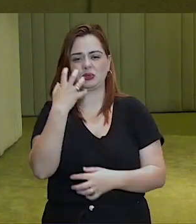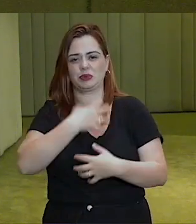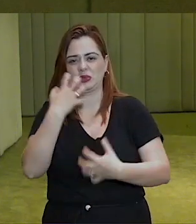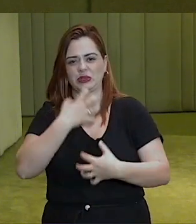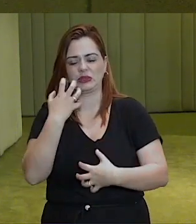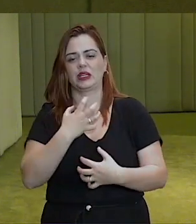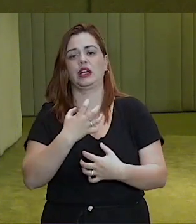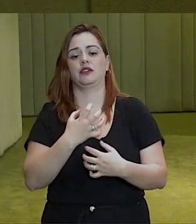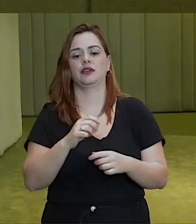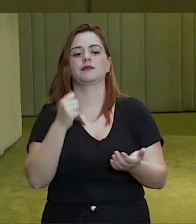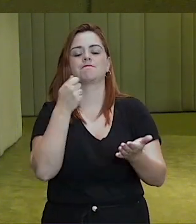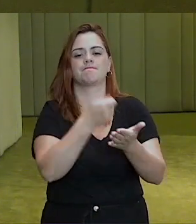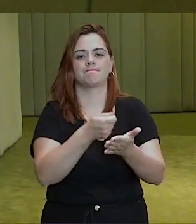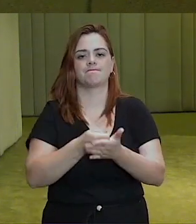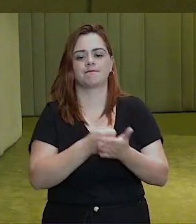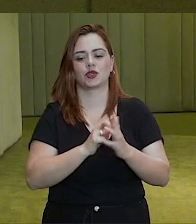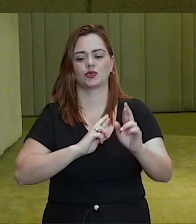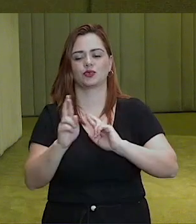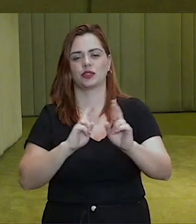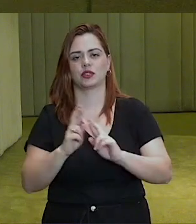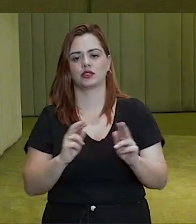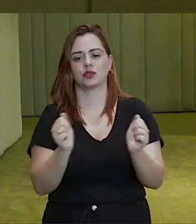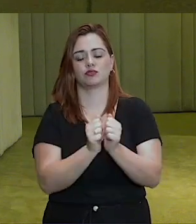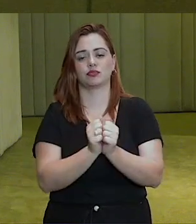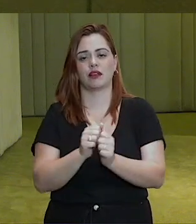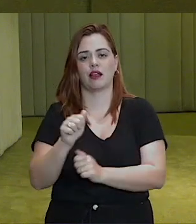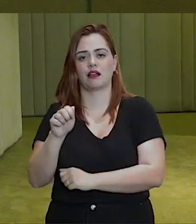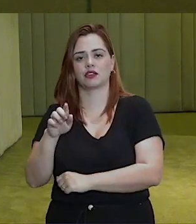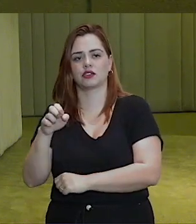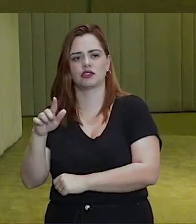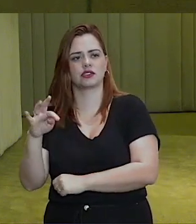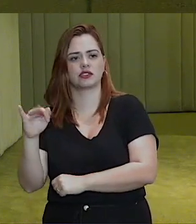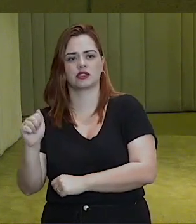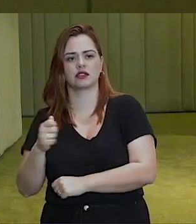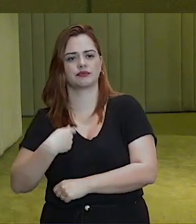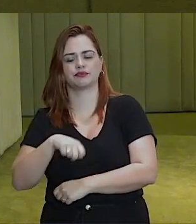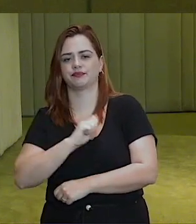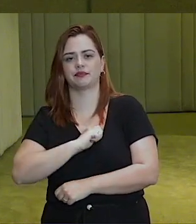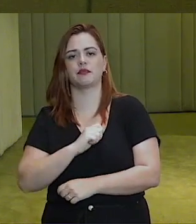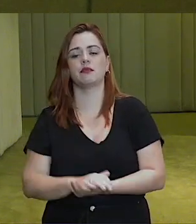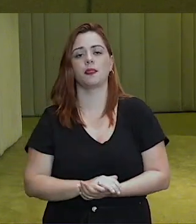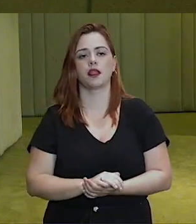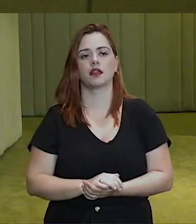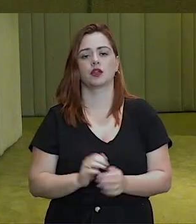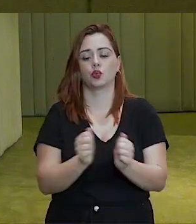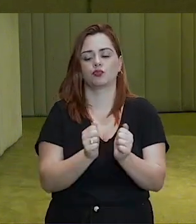marcara longamente nossa relação, por exemplo, com a Argentina, parceiro estruturante no projeto